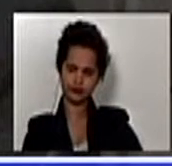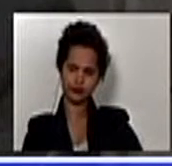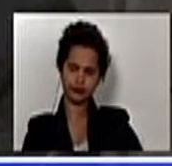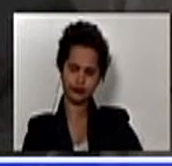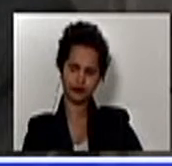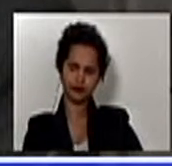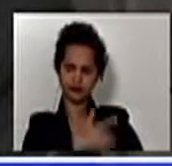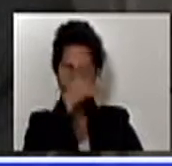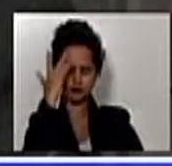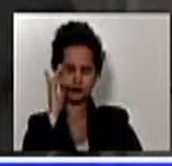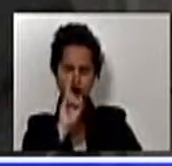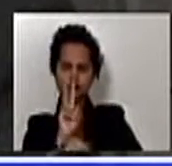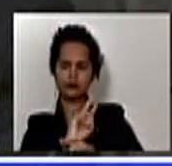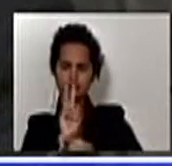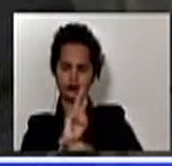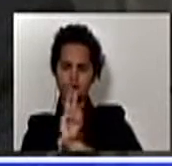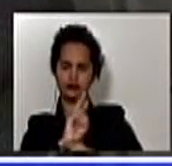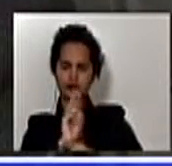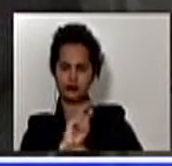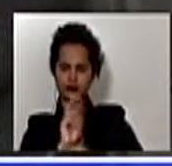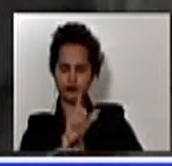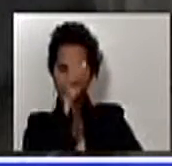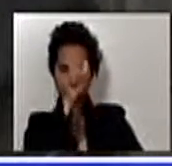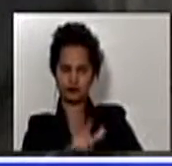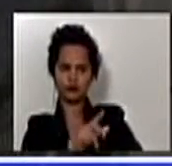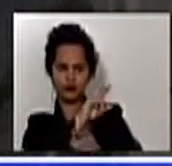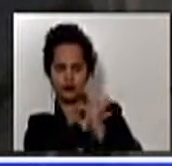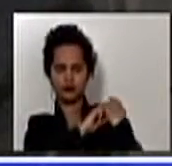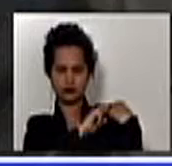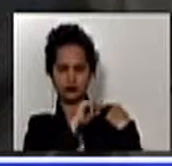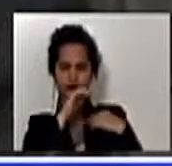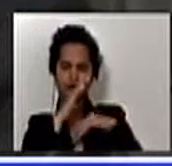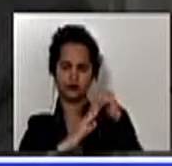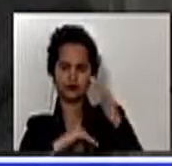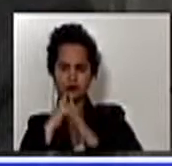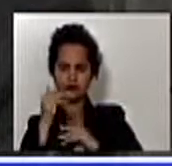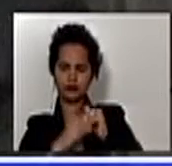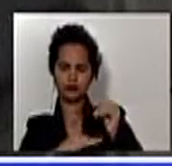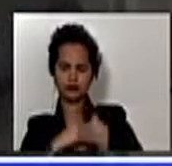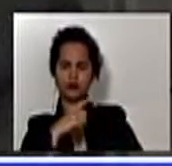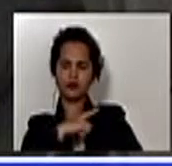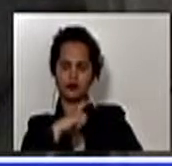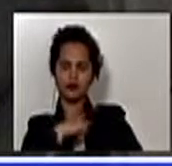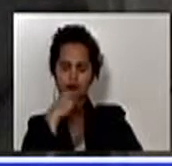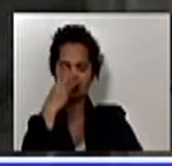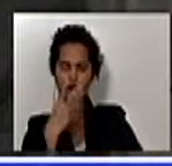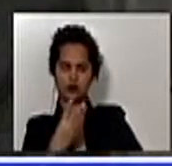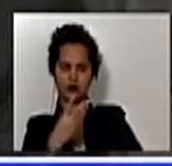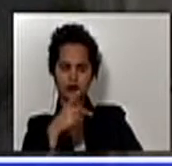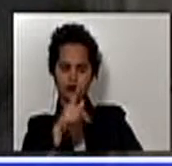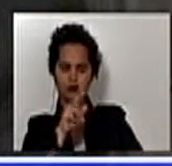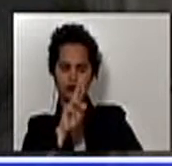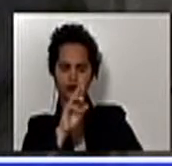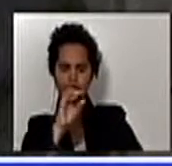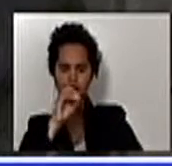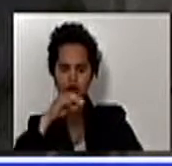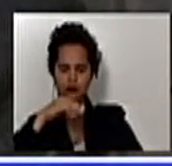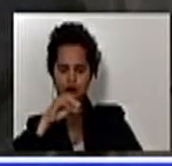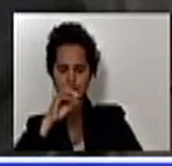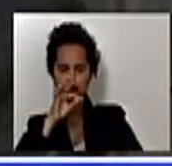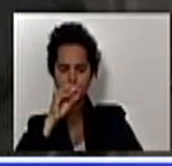e procuradores estão envelhecendo, estão adoecendo. Hoje eu tenho 3 promotores dos mais brilhantes,